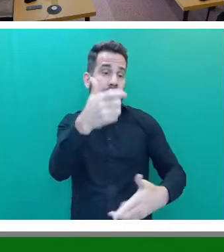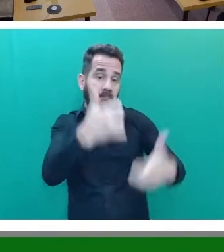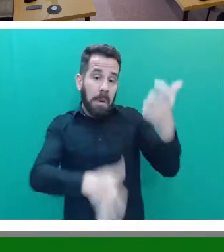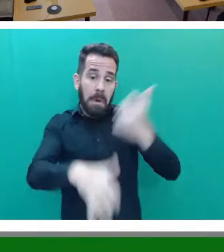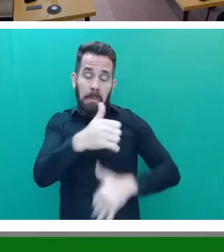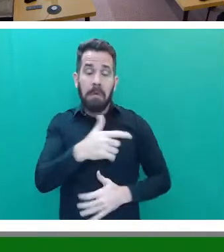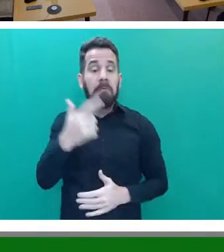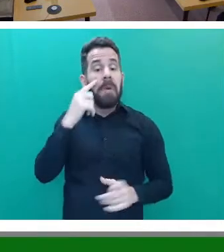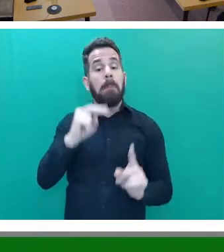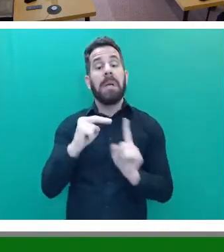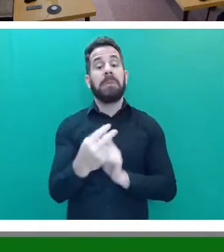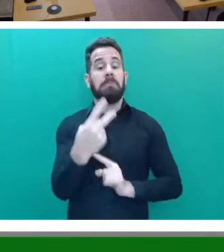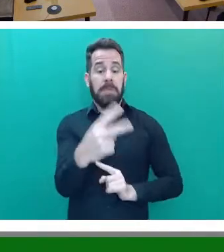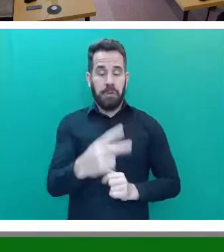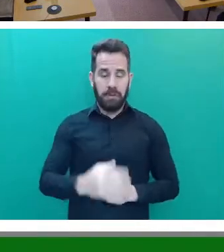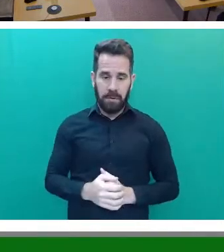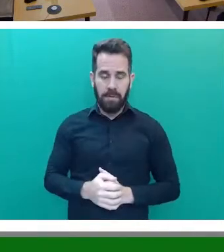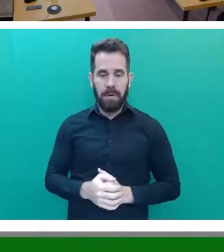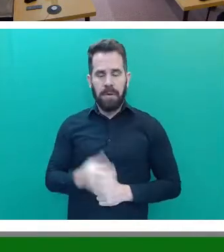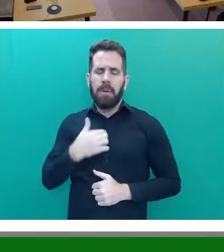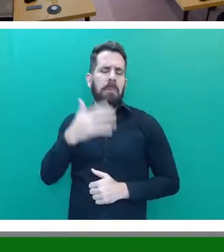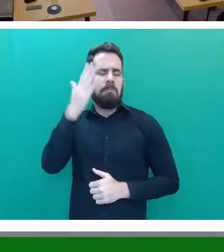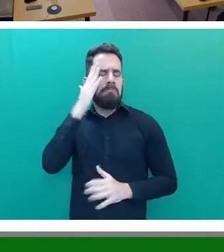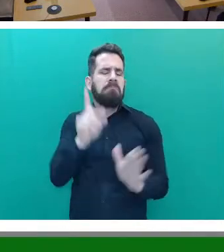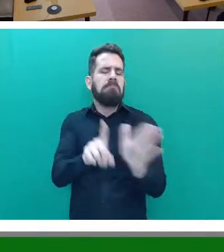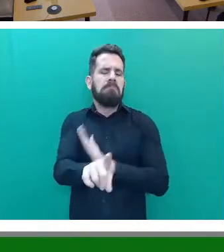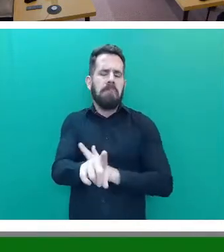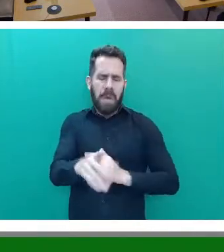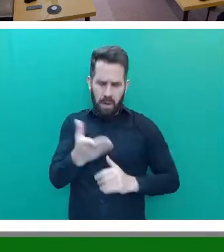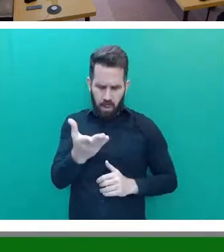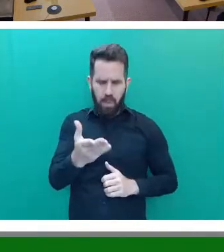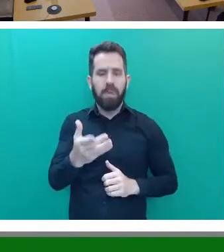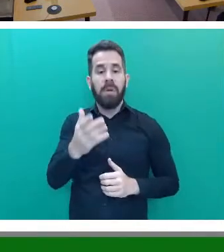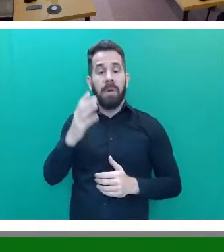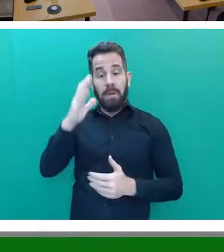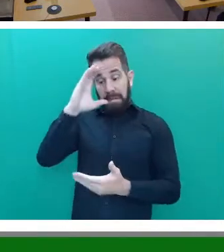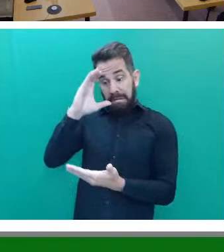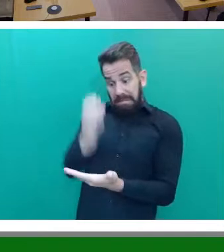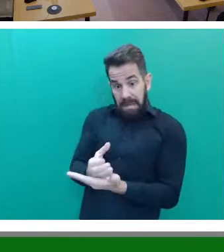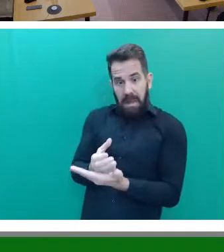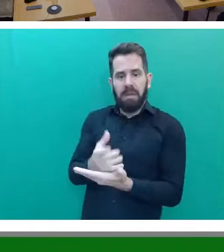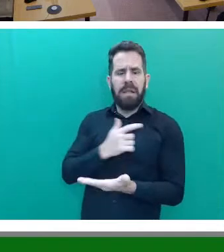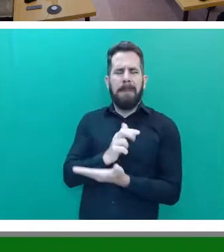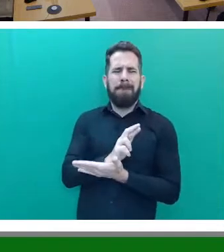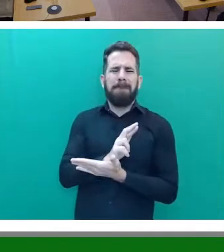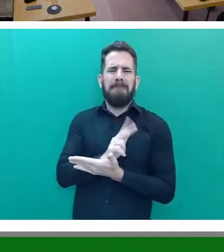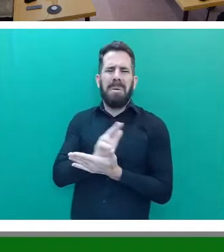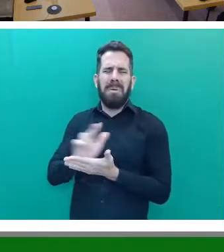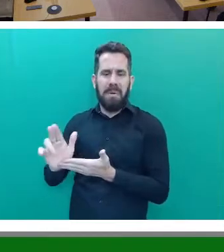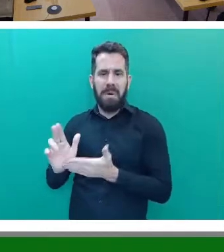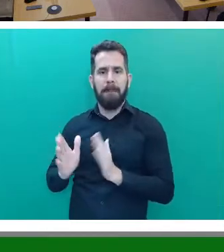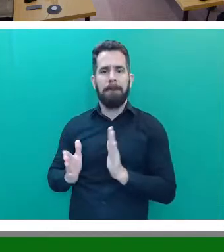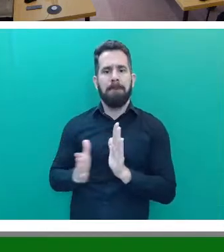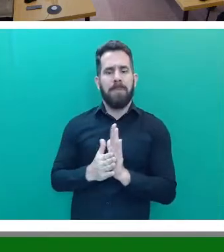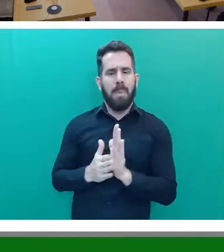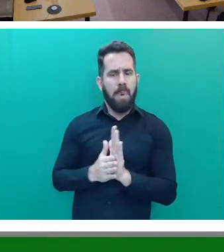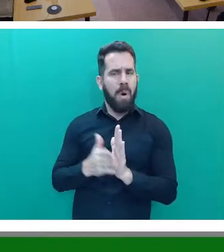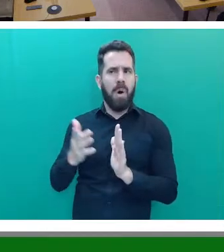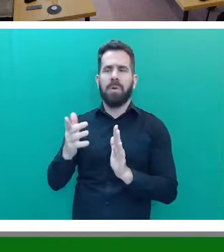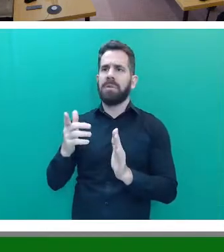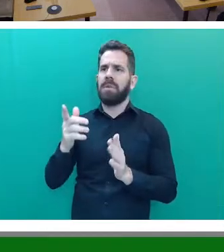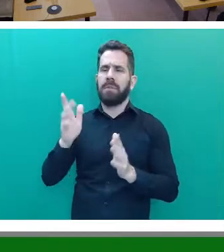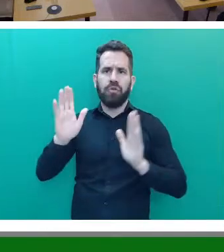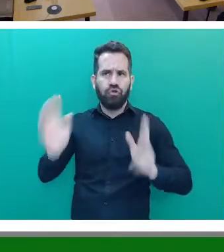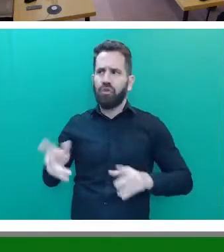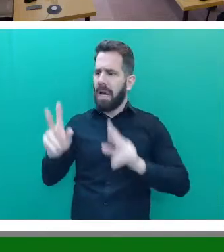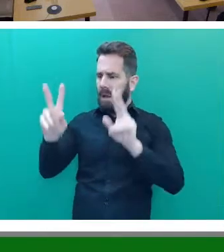saber como que sua tese, como que essa pesquisa gigante, cheia de dados, cheia de propostas futuras e com